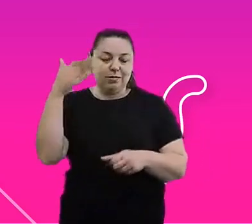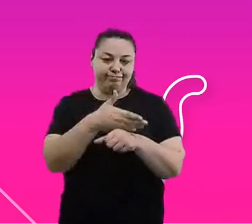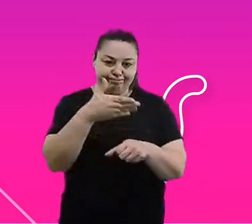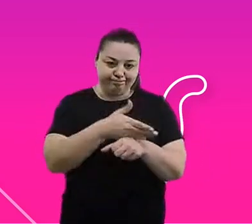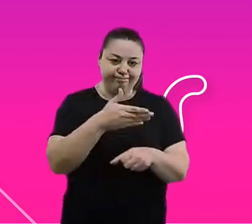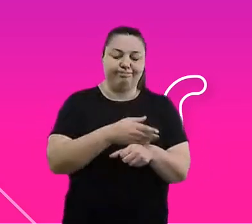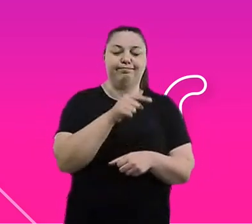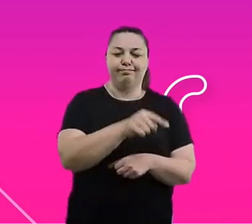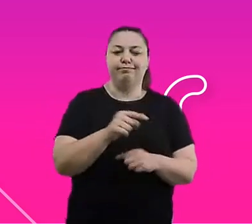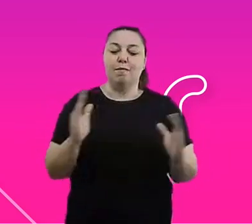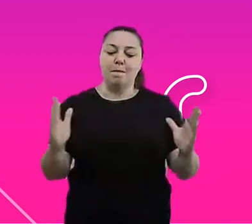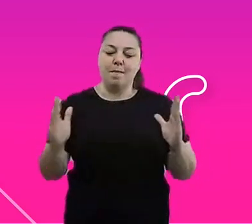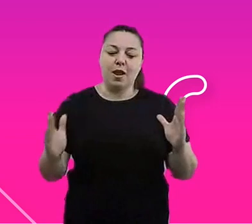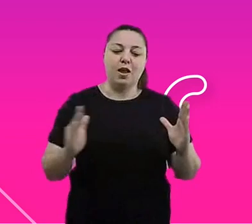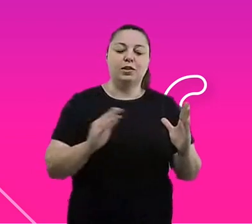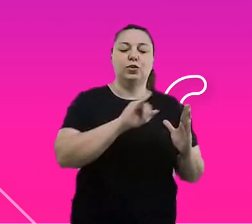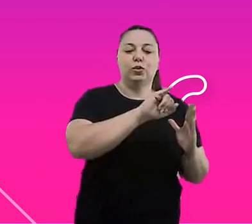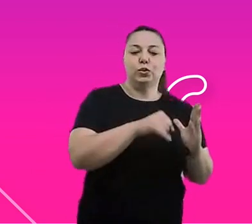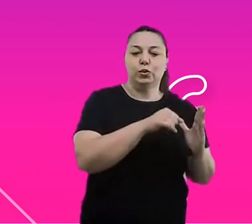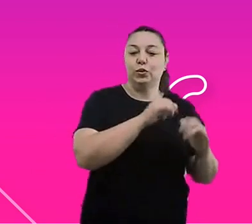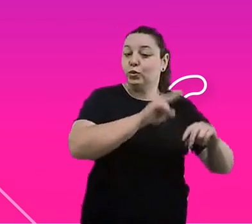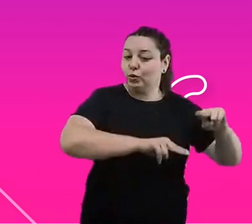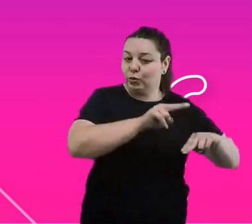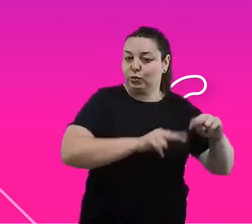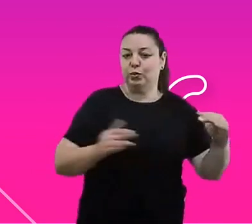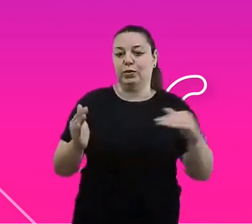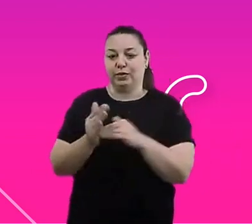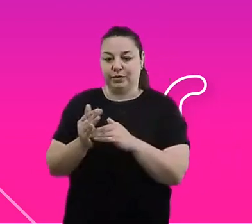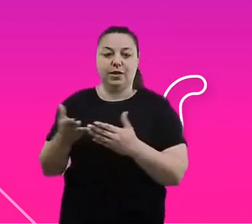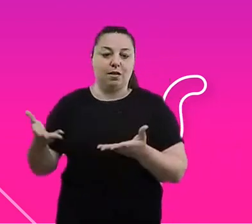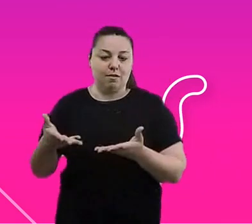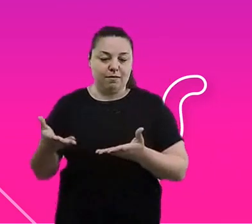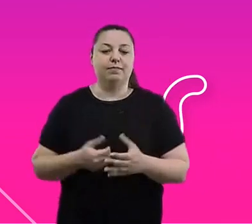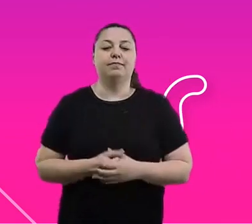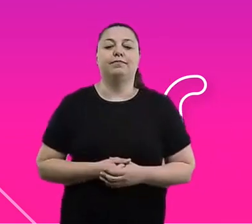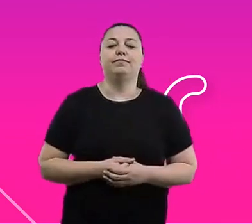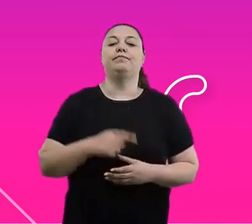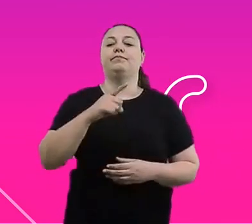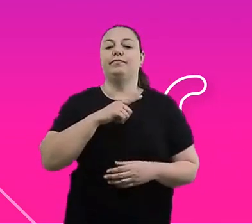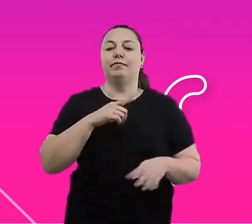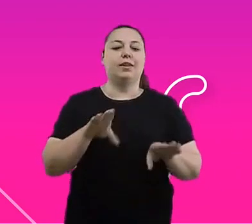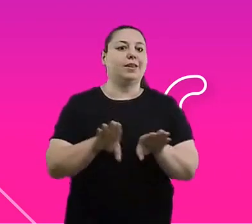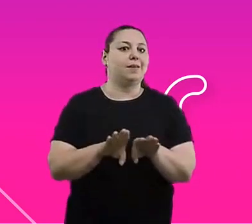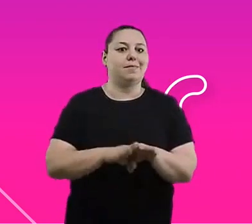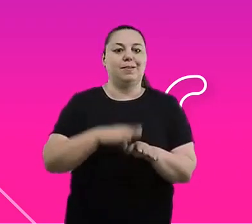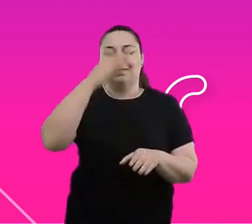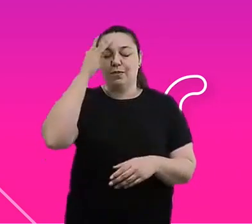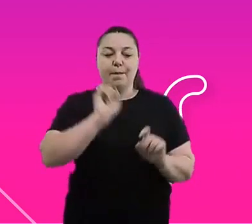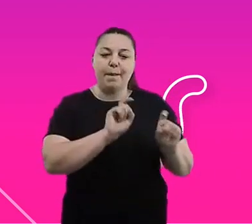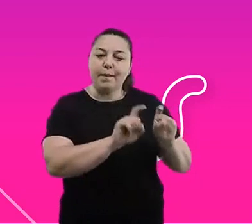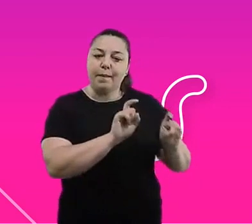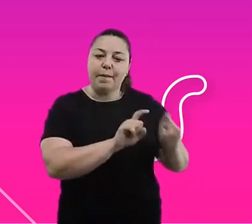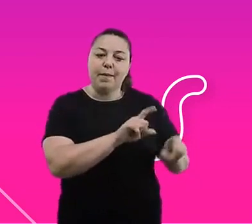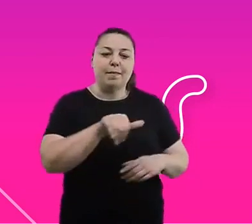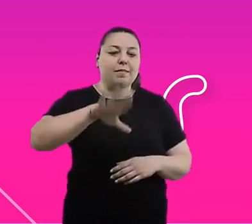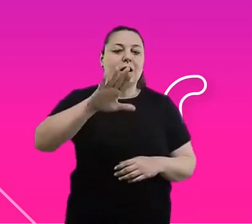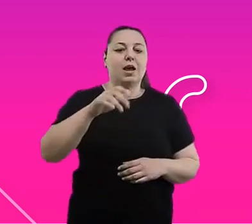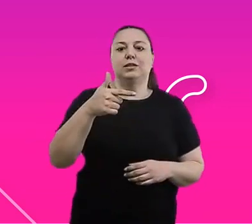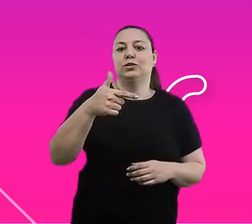ferramenta de BI, que é disponibilizada nesse mesmo portal, no mesmo período, ela teve mais de 200 mil acessos. E a gente